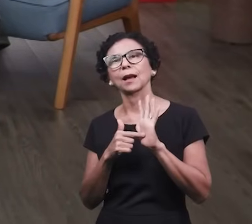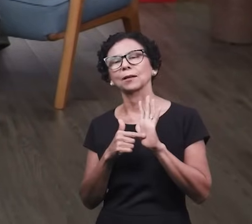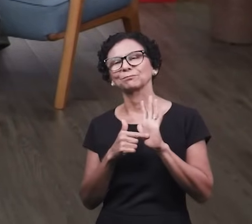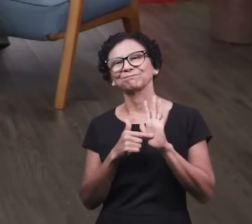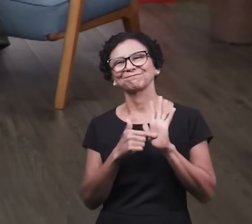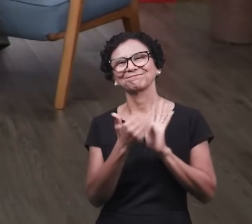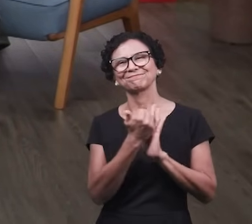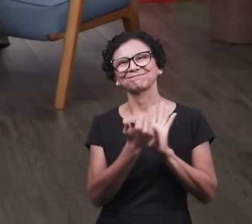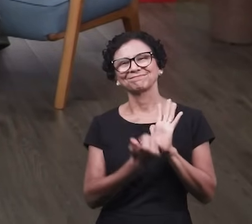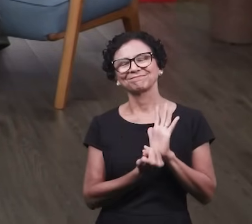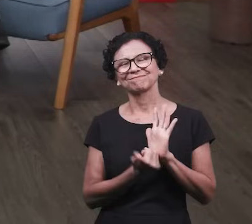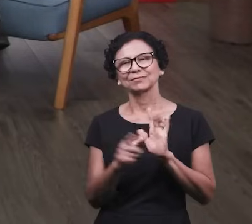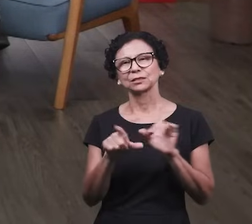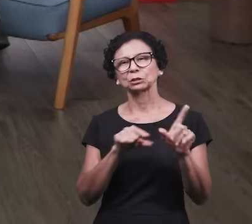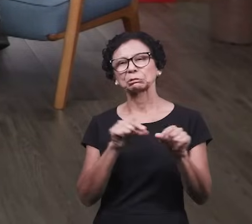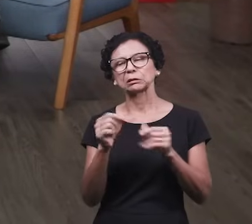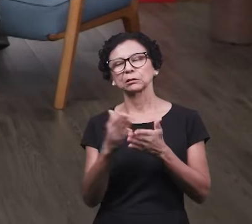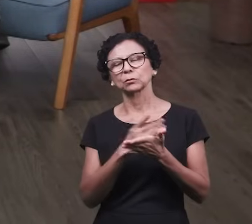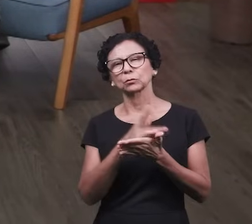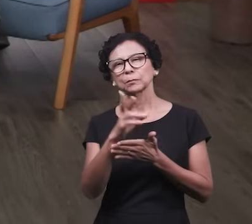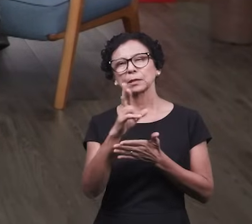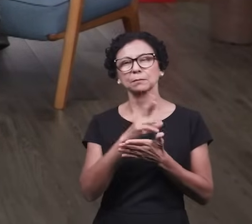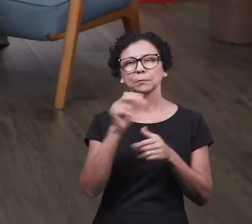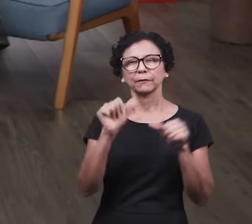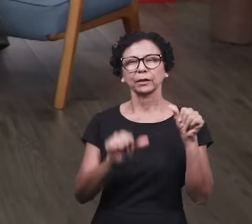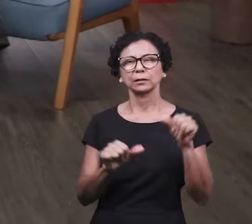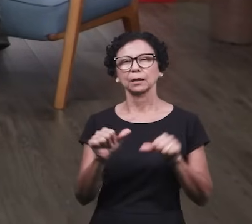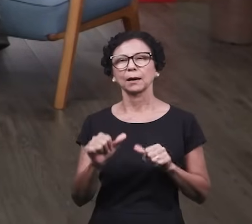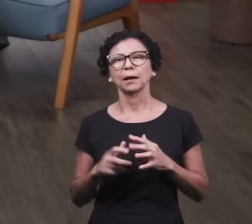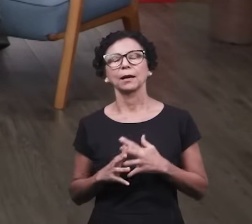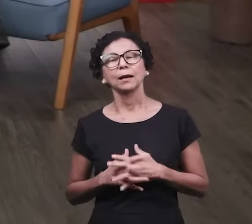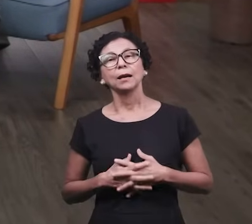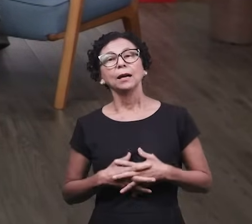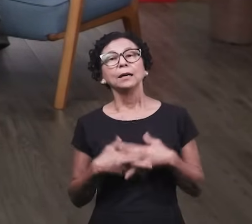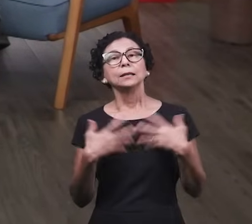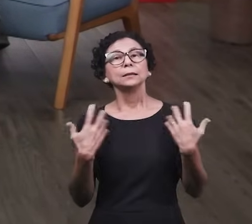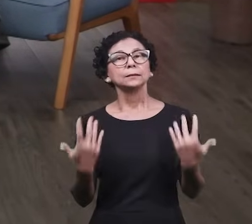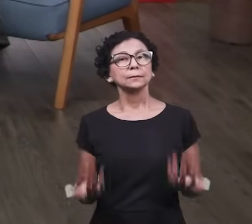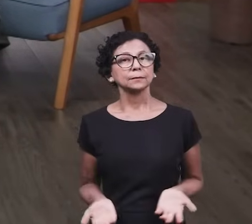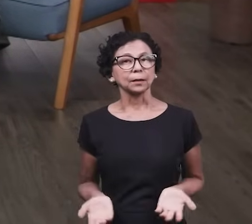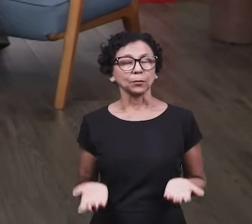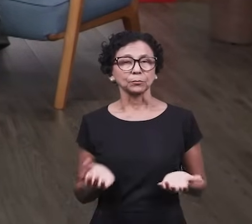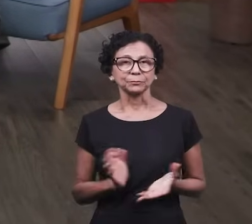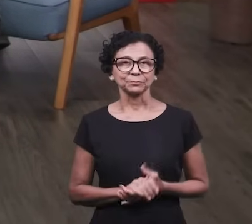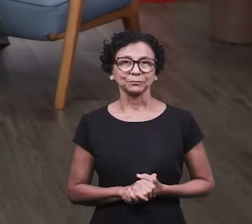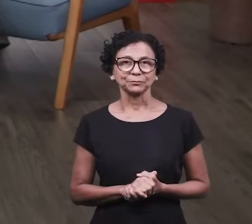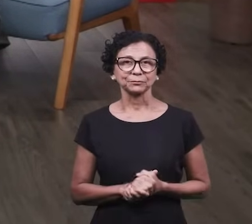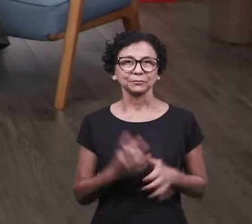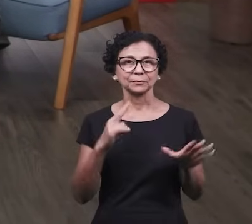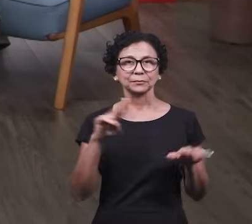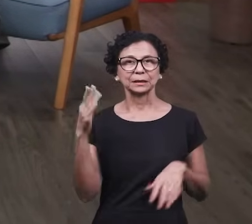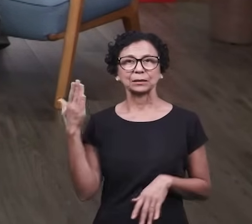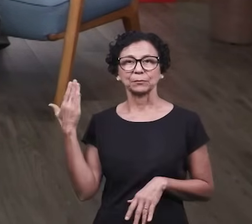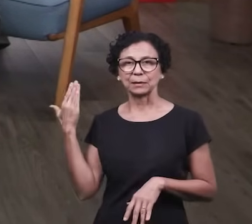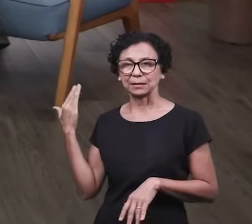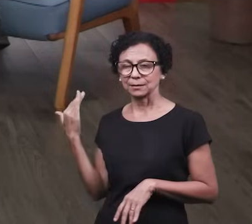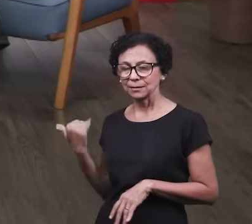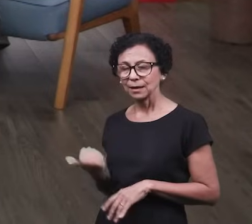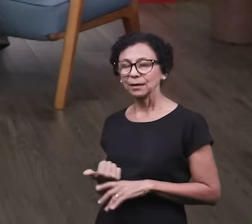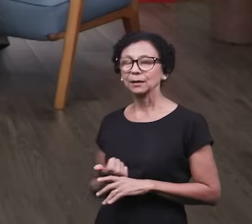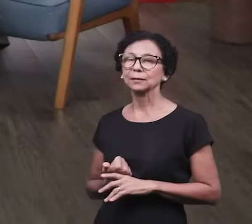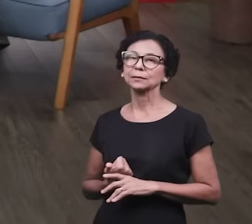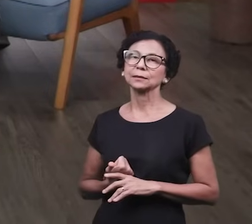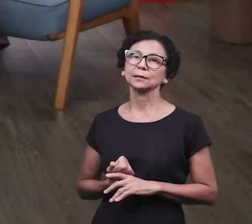mencionada aqui no programa. Nós sempre escolhemos algumas respostas que foram enviadas. Então, dos irmãos que fizeram esse procedimento na semana passada acerca